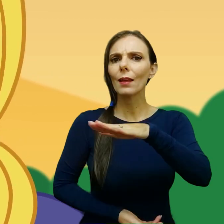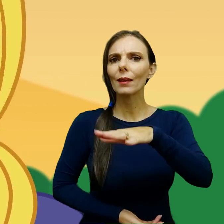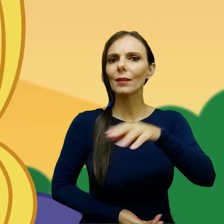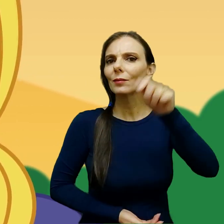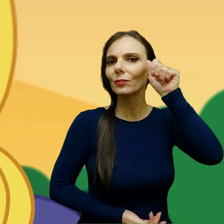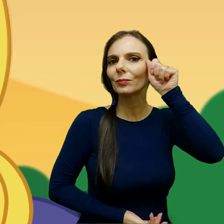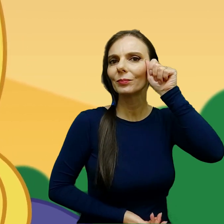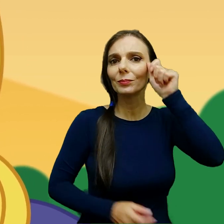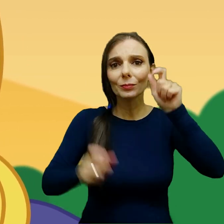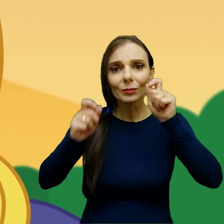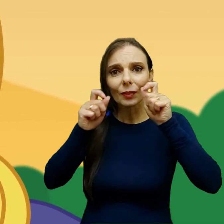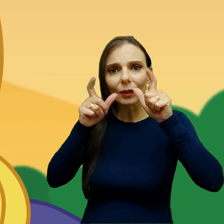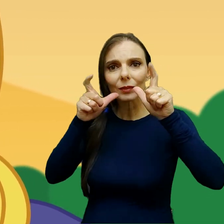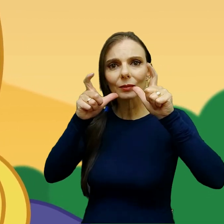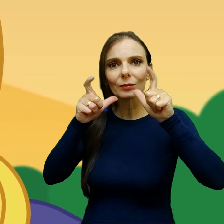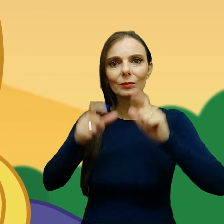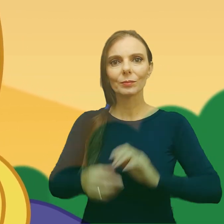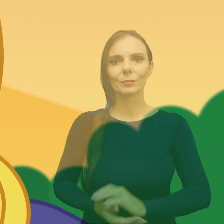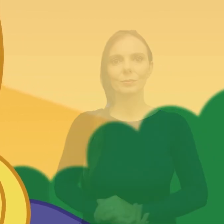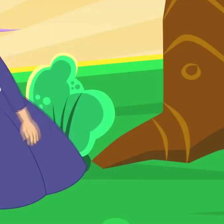Alice, acorde!